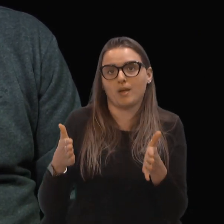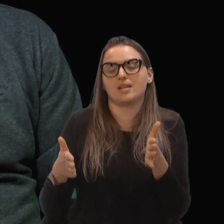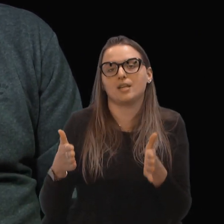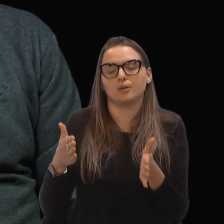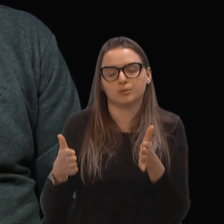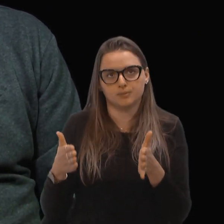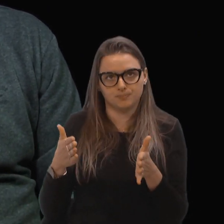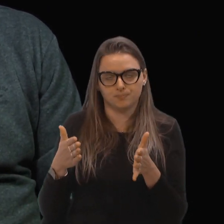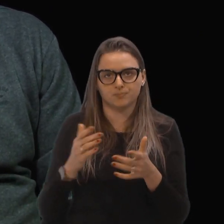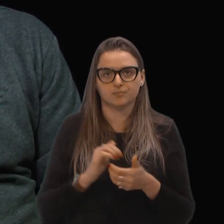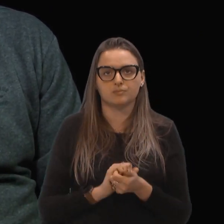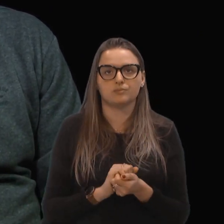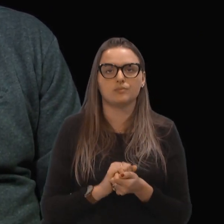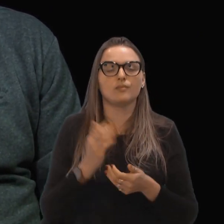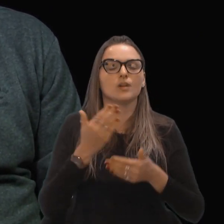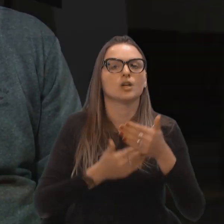né?